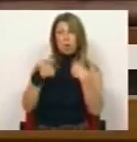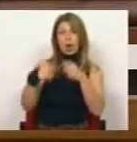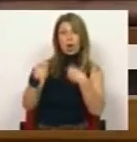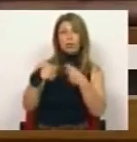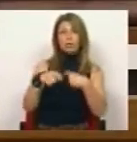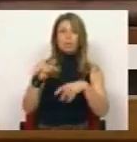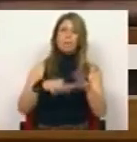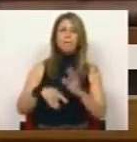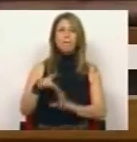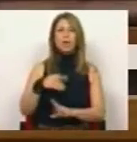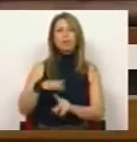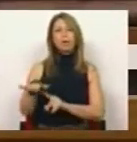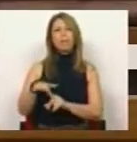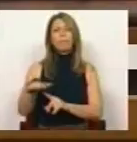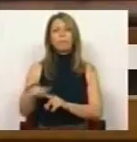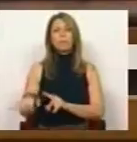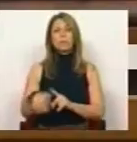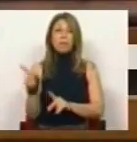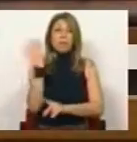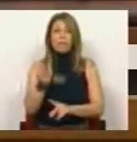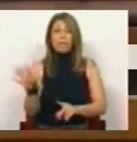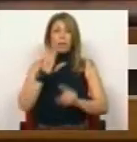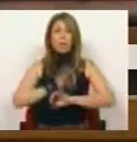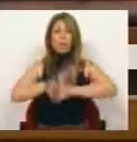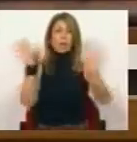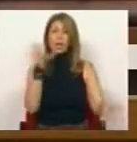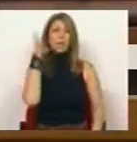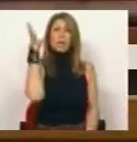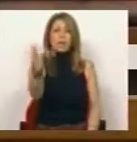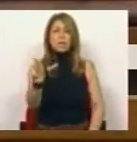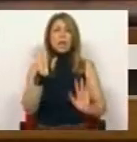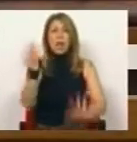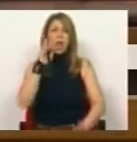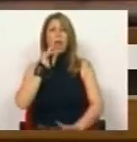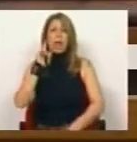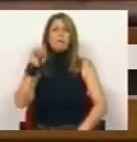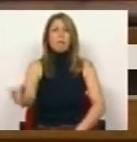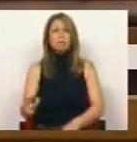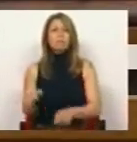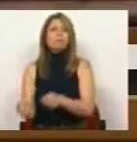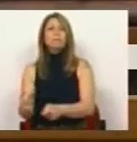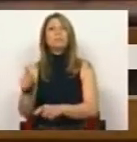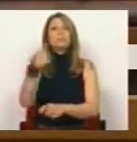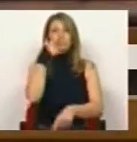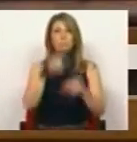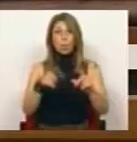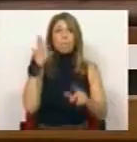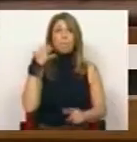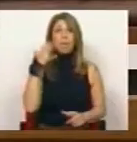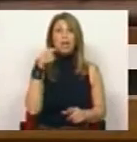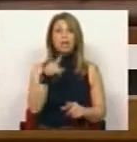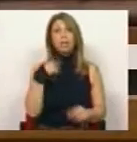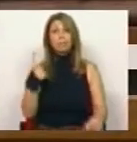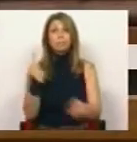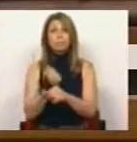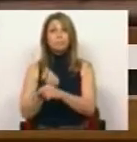impingem, é talvez a forma mais explícita de o dizer, impingem plástico aos consumidores de uma forma